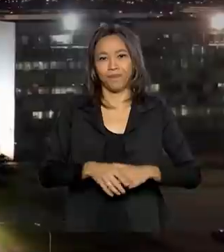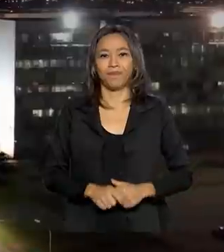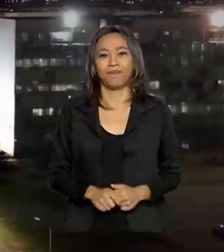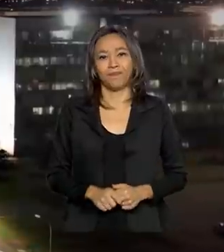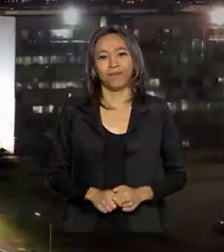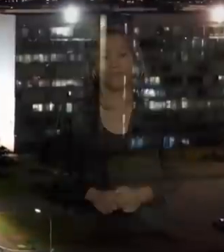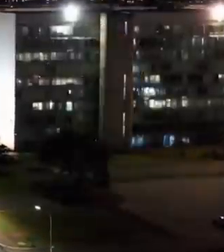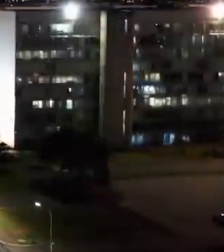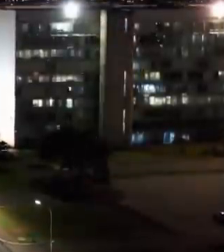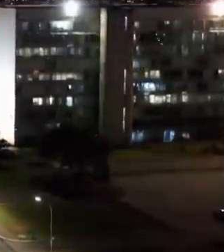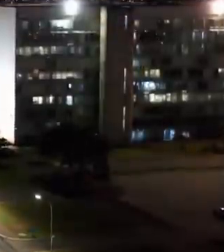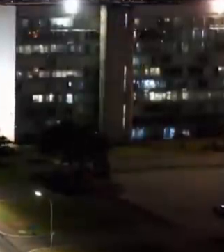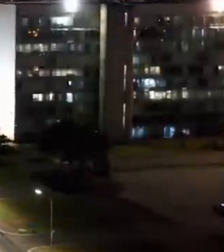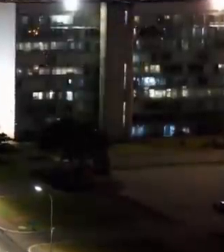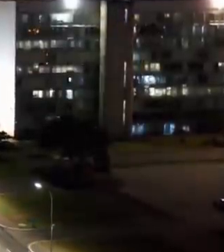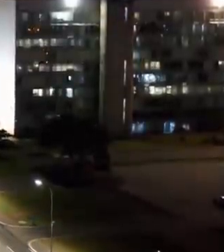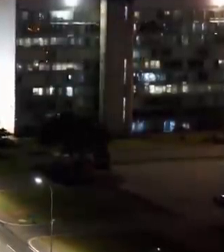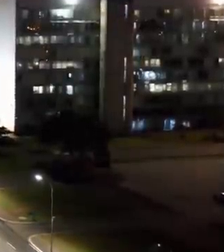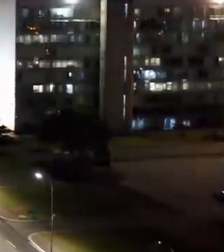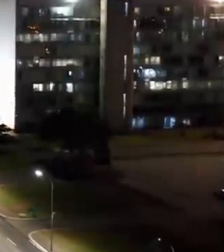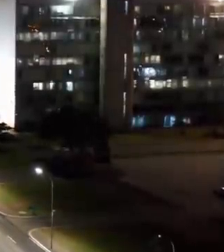O